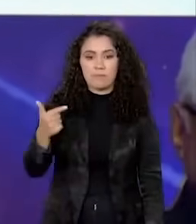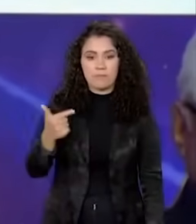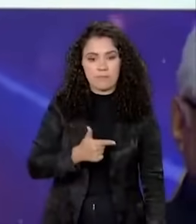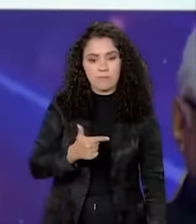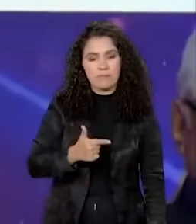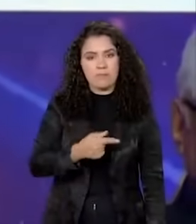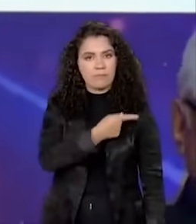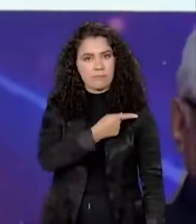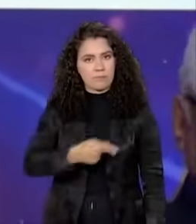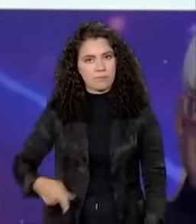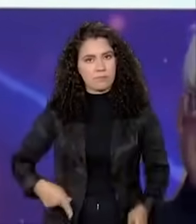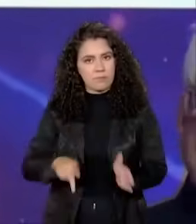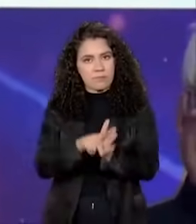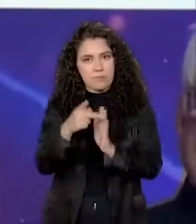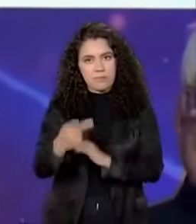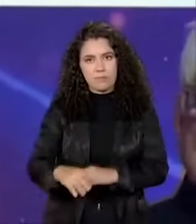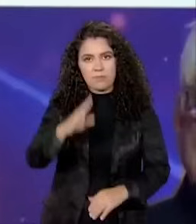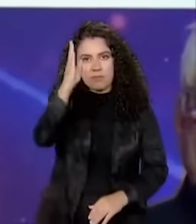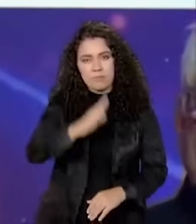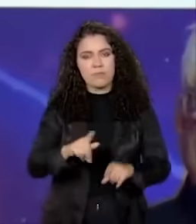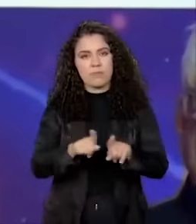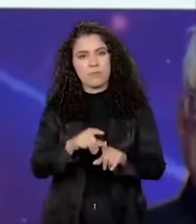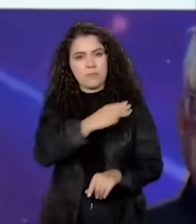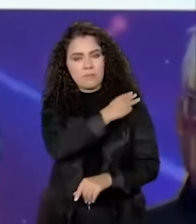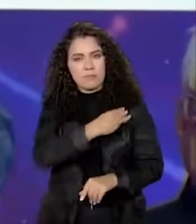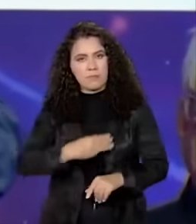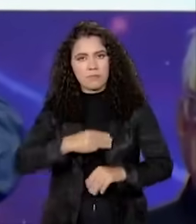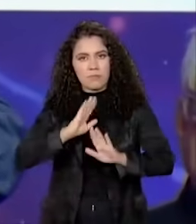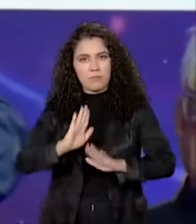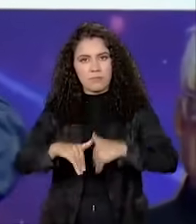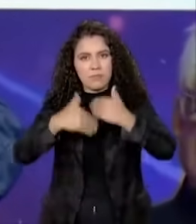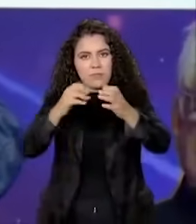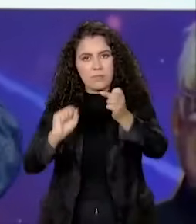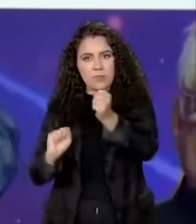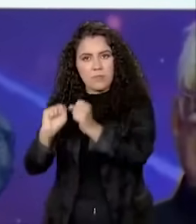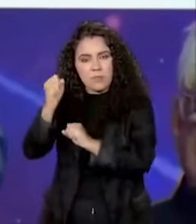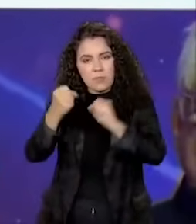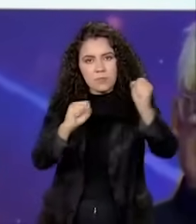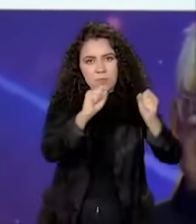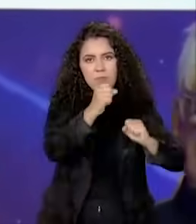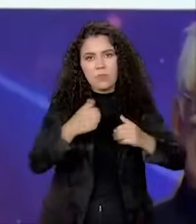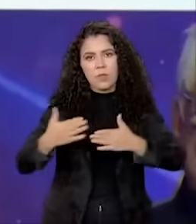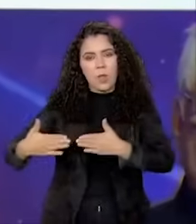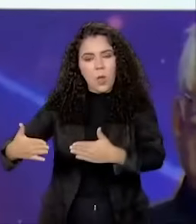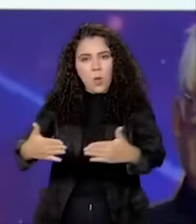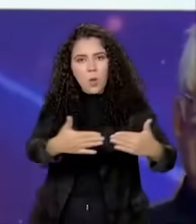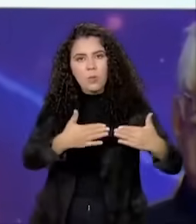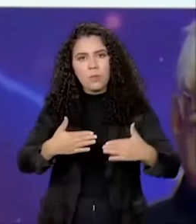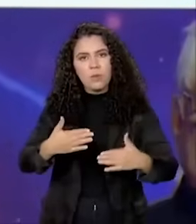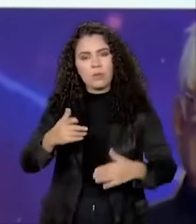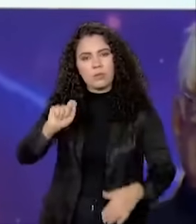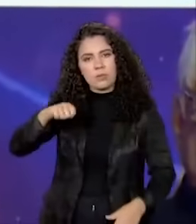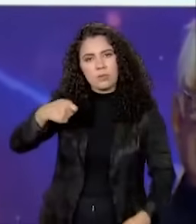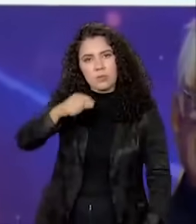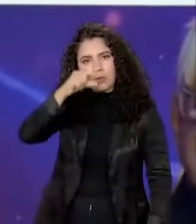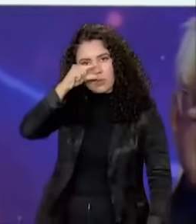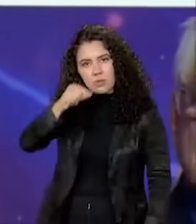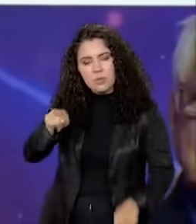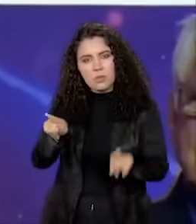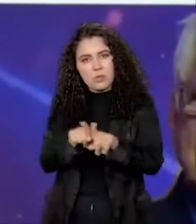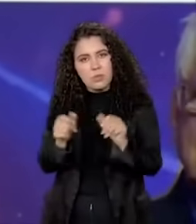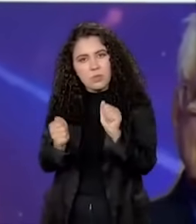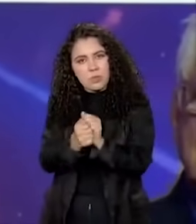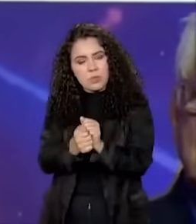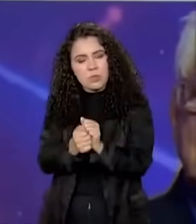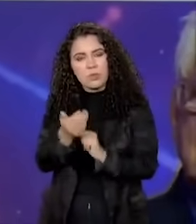vice-presidente da República e ministro do Desenvolvimento, Indústria e Comércio, Geraldo Alckmin, e sua digníssima